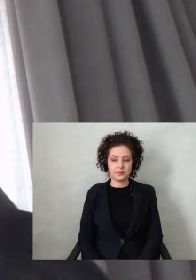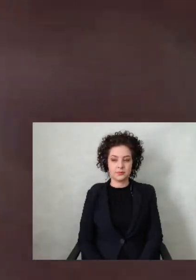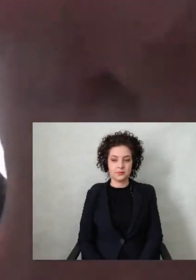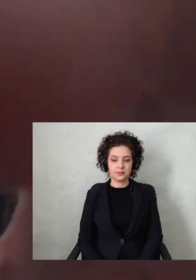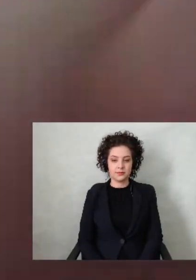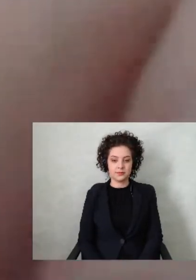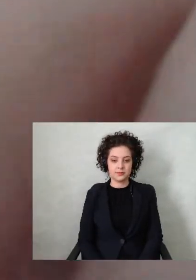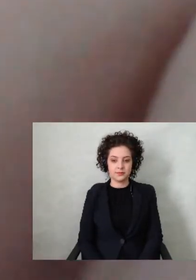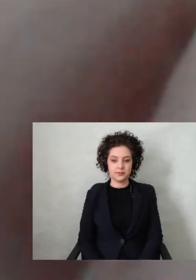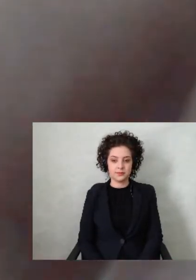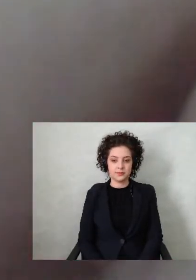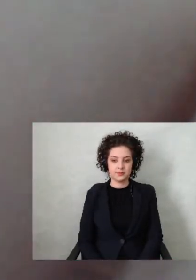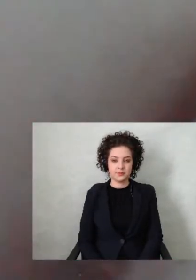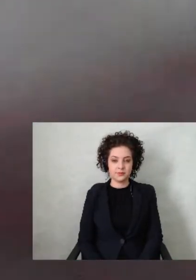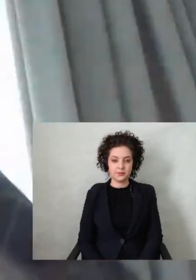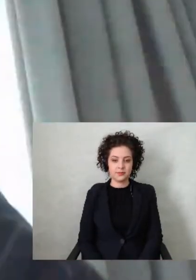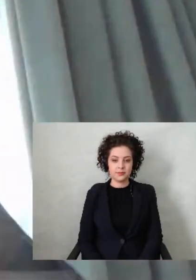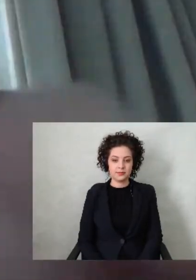Então,